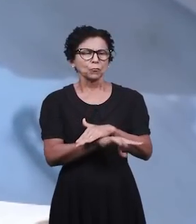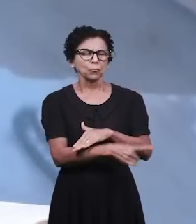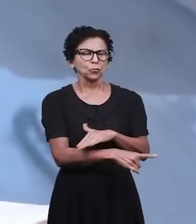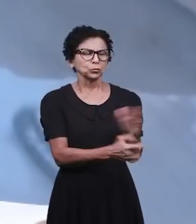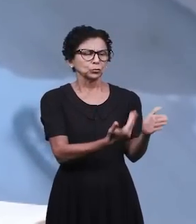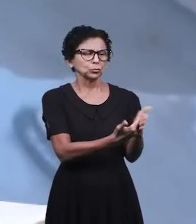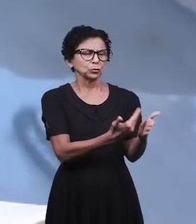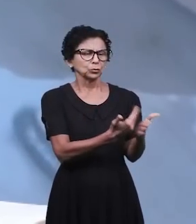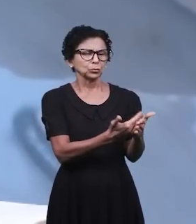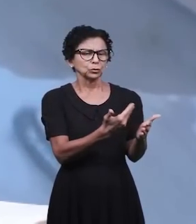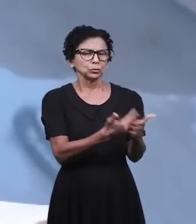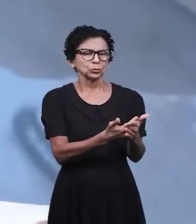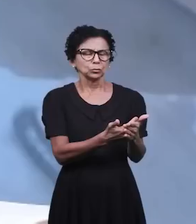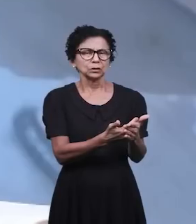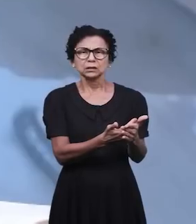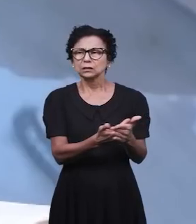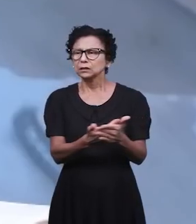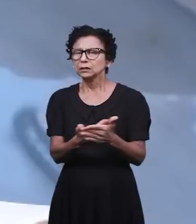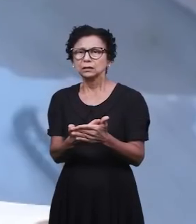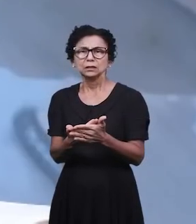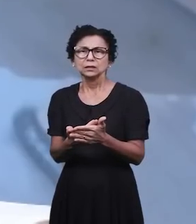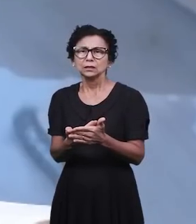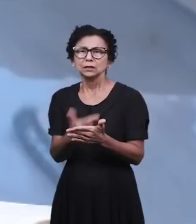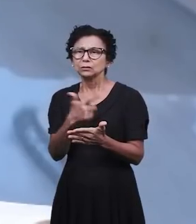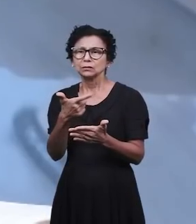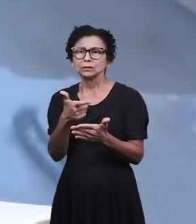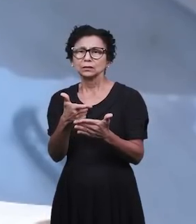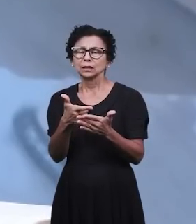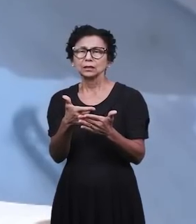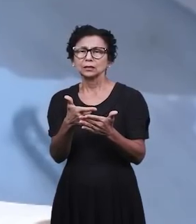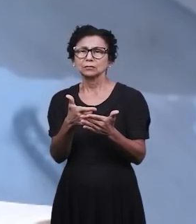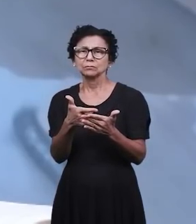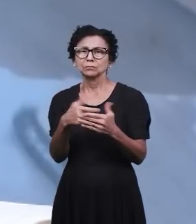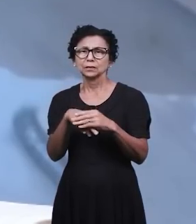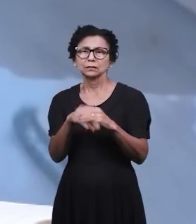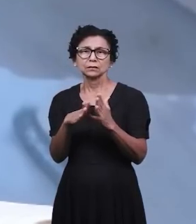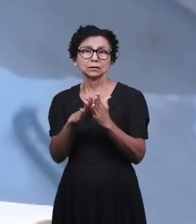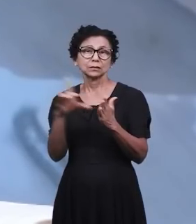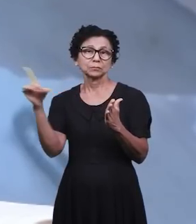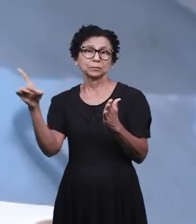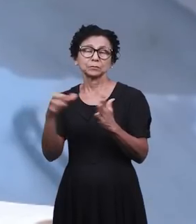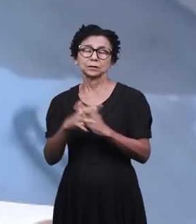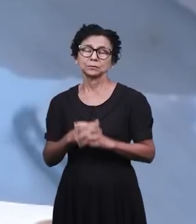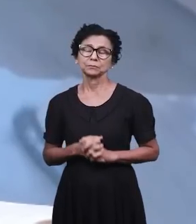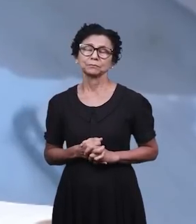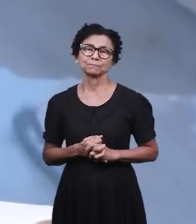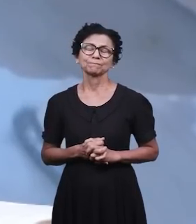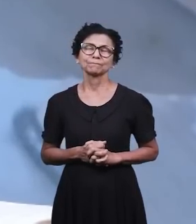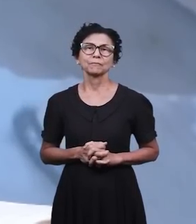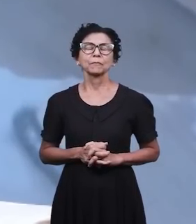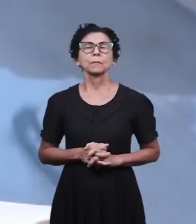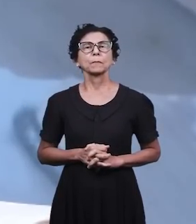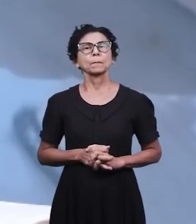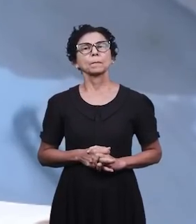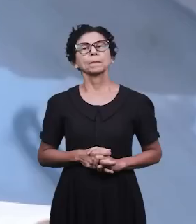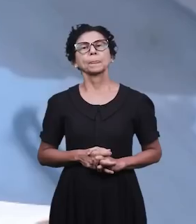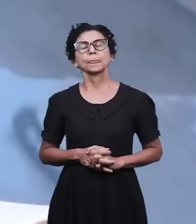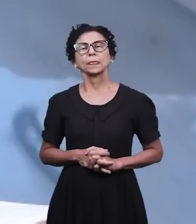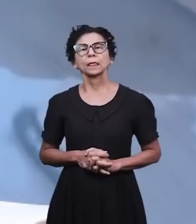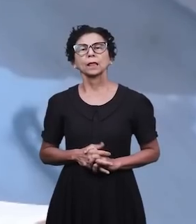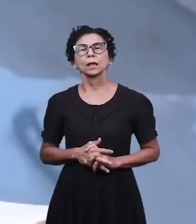Aí acaba se complicando. Então, a verdade, nós continuamos insistindo. Jesus levantou os 12